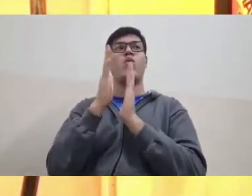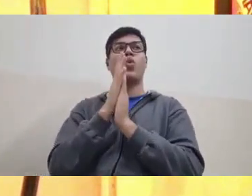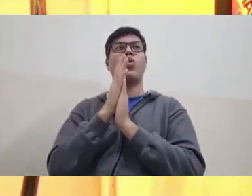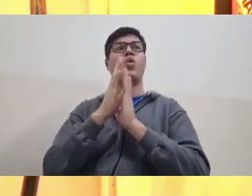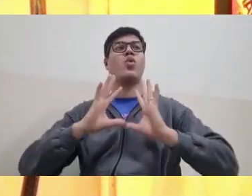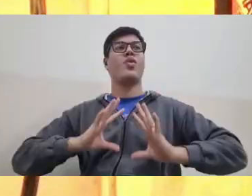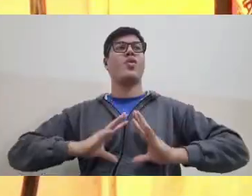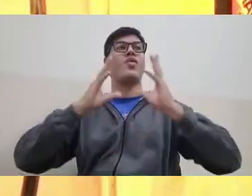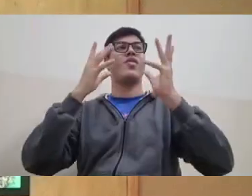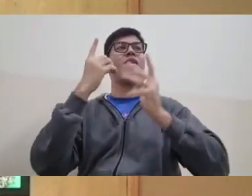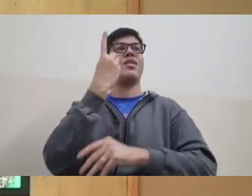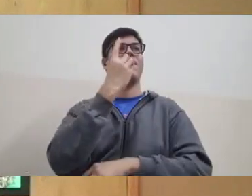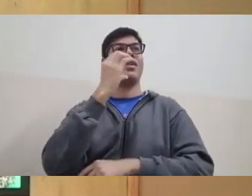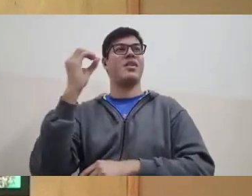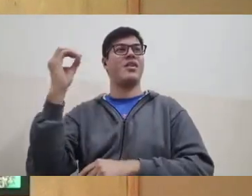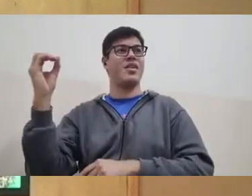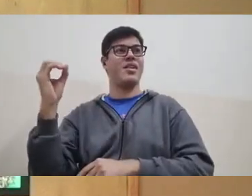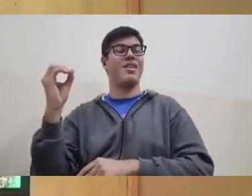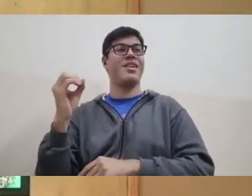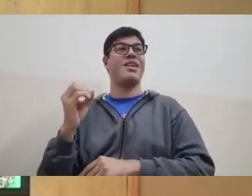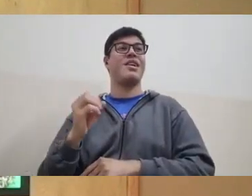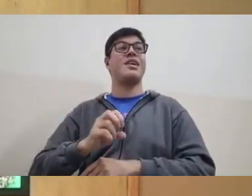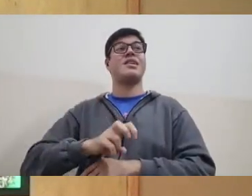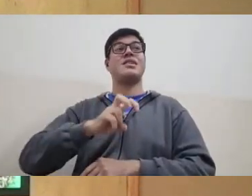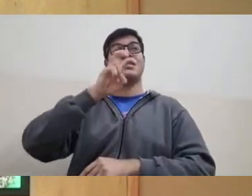dar meio milhão de reais